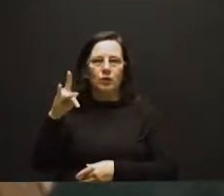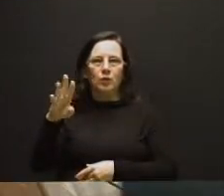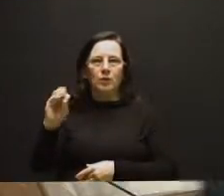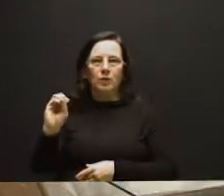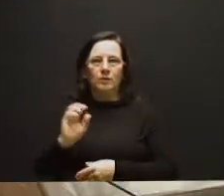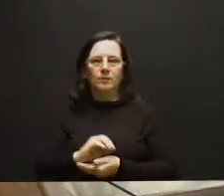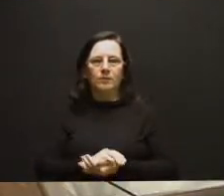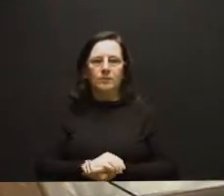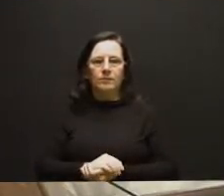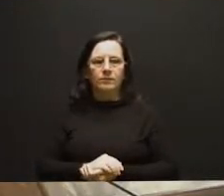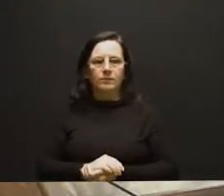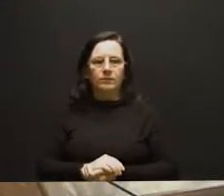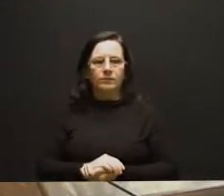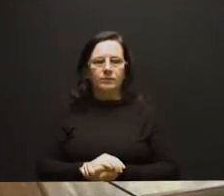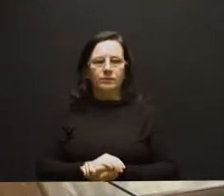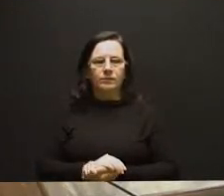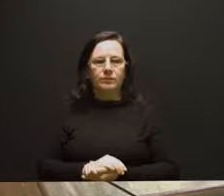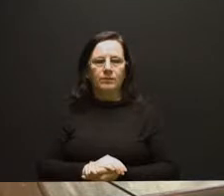vieira